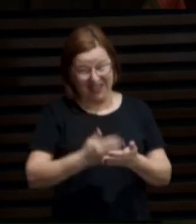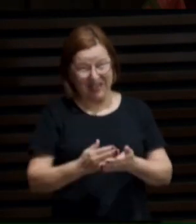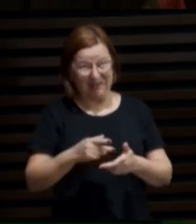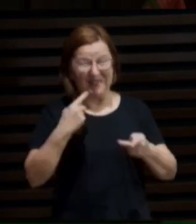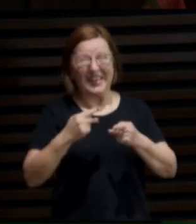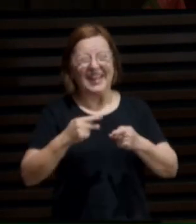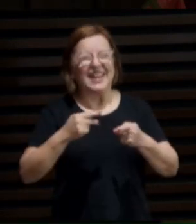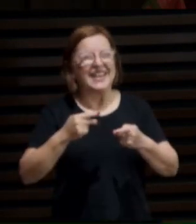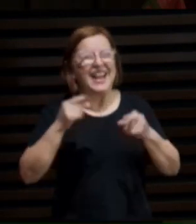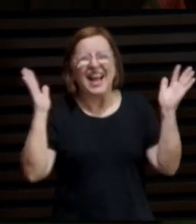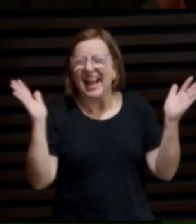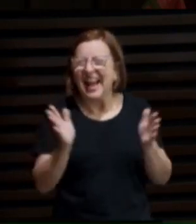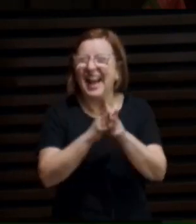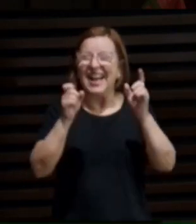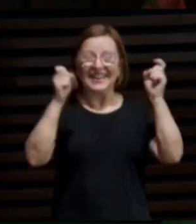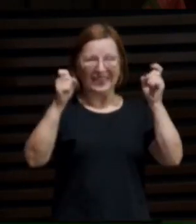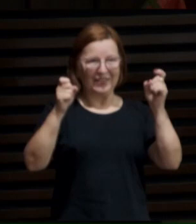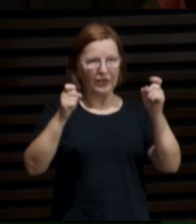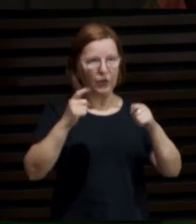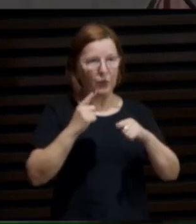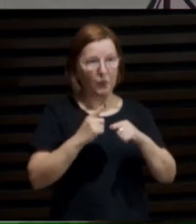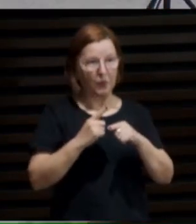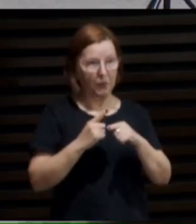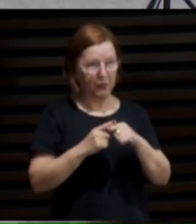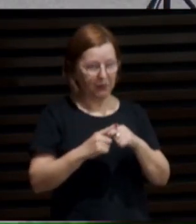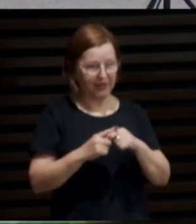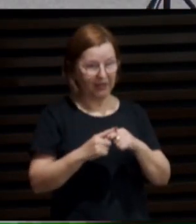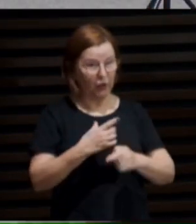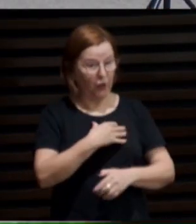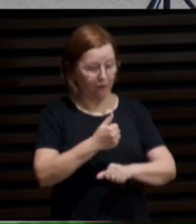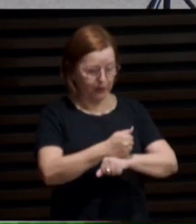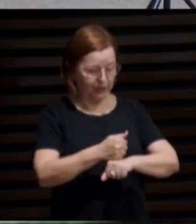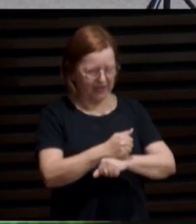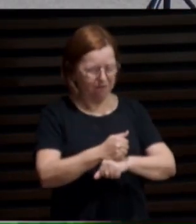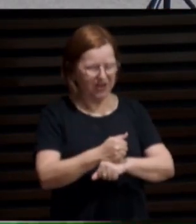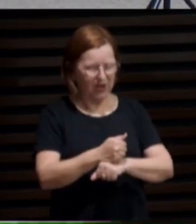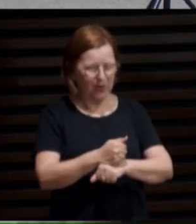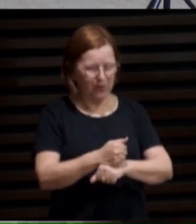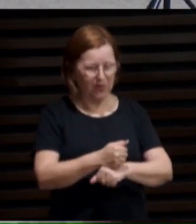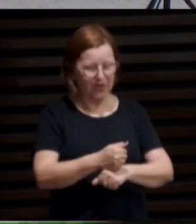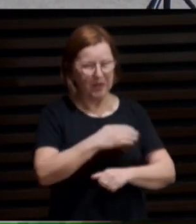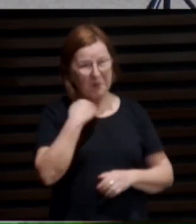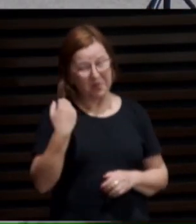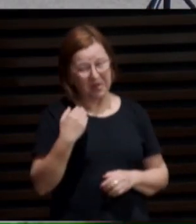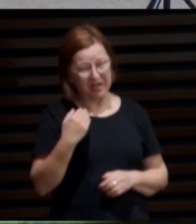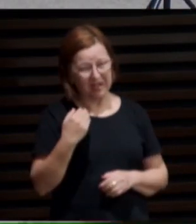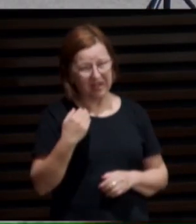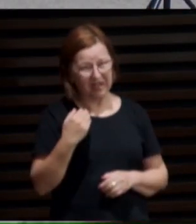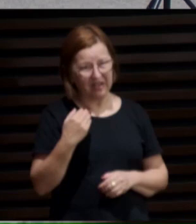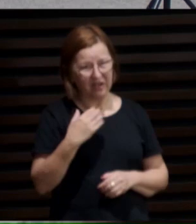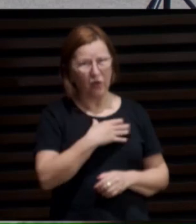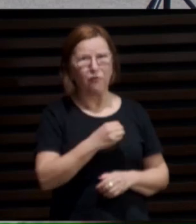aleluia, porque o meu filho ia ser sacrificado ali. E ele me pergunta, pai, nós temos